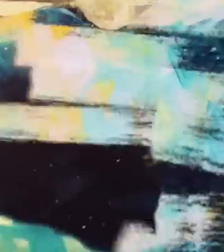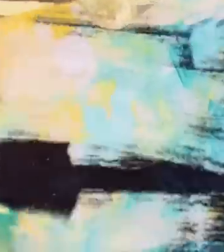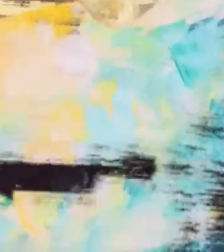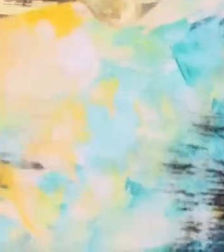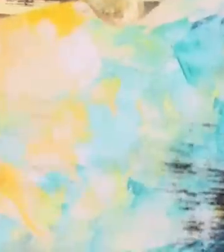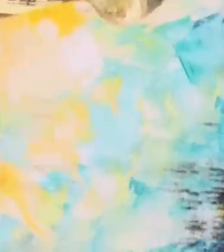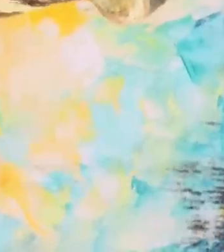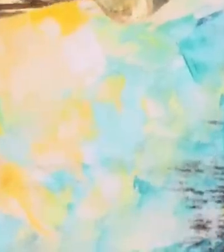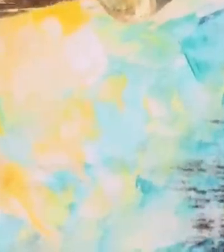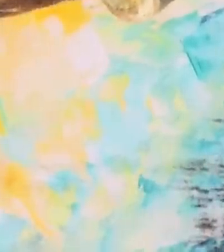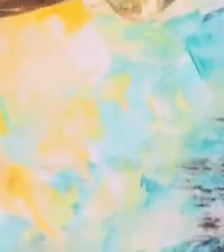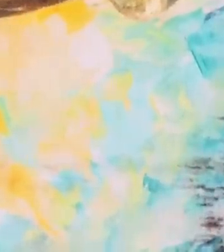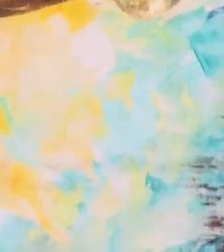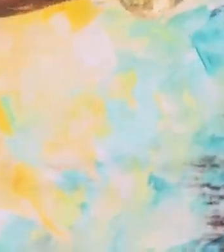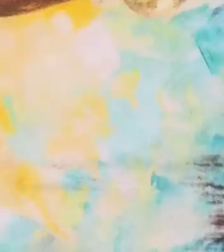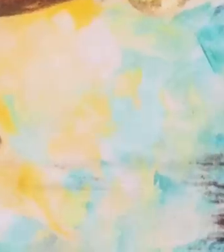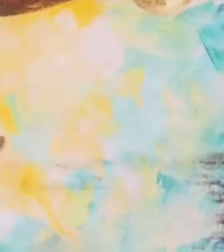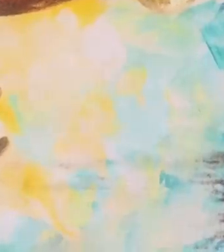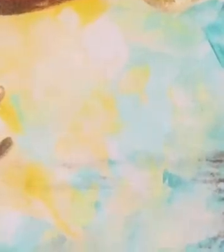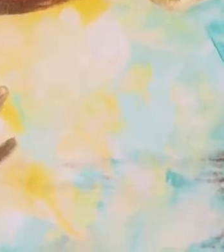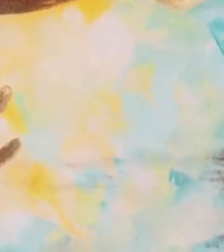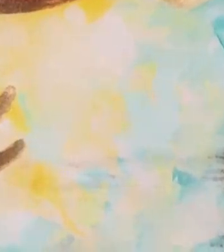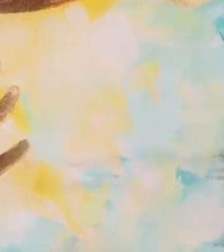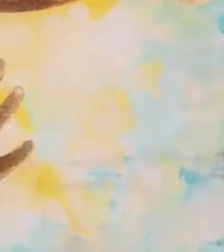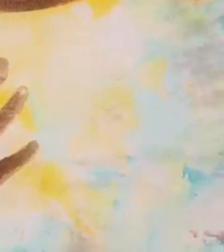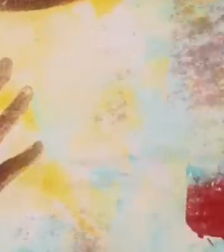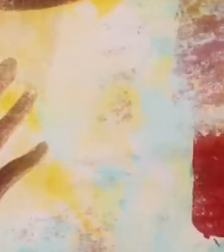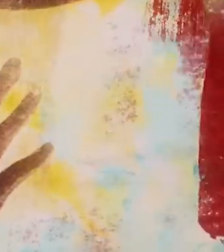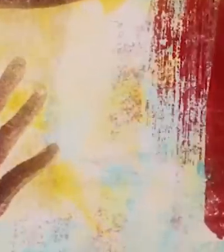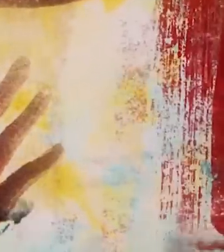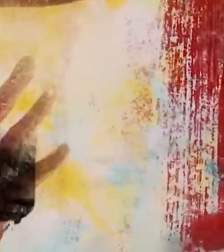Deus criou o homem, mas o homem se afastou dele.